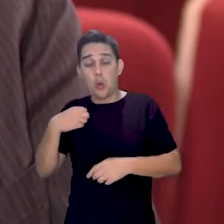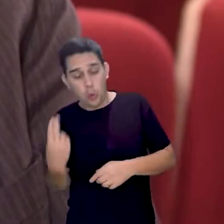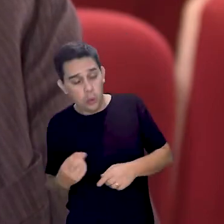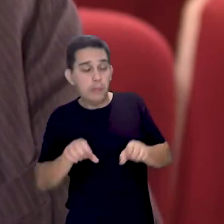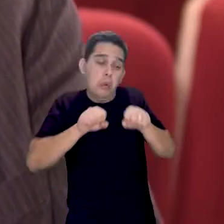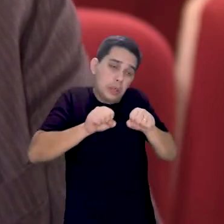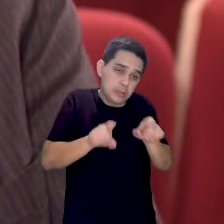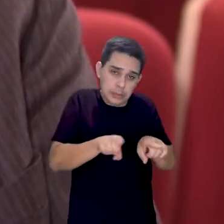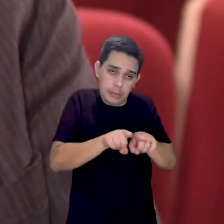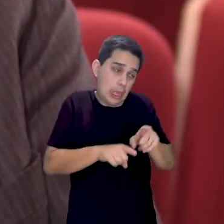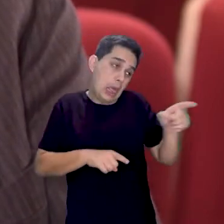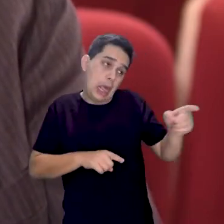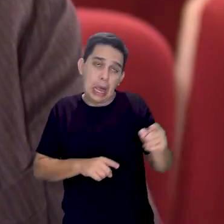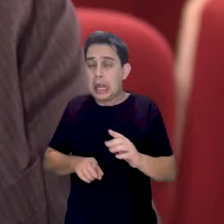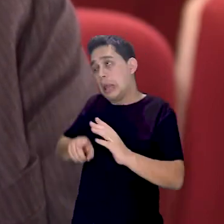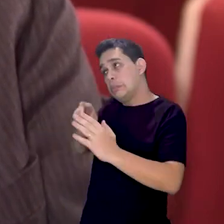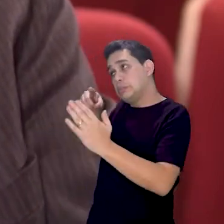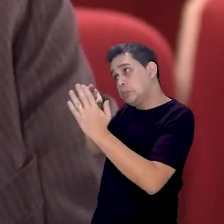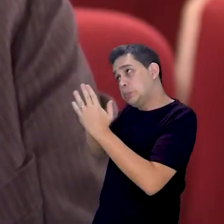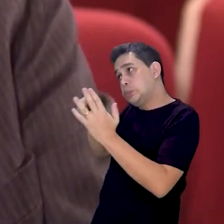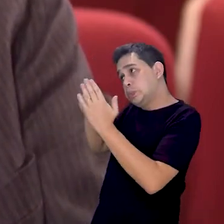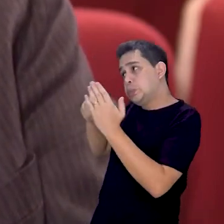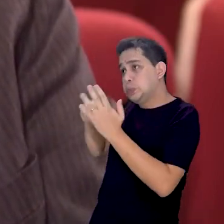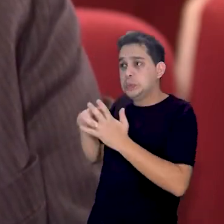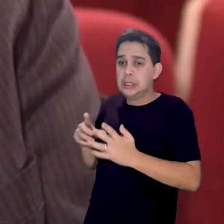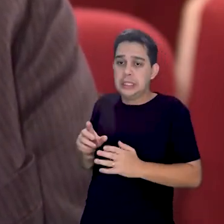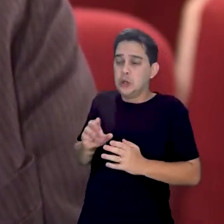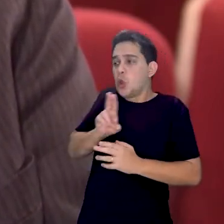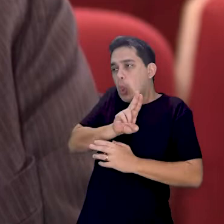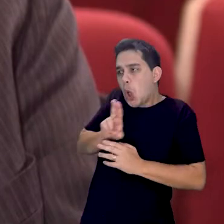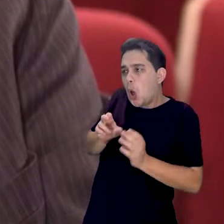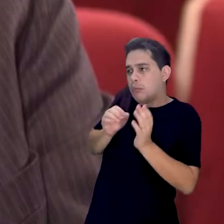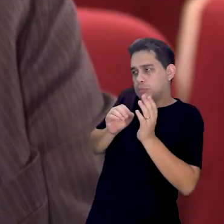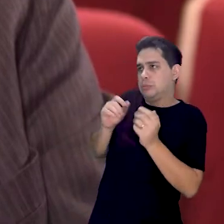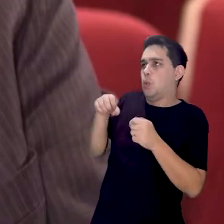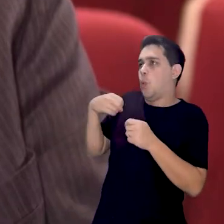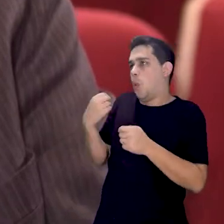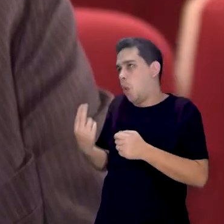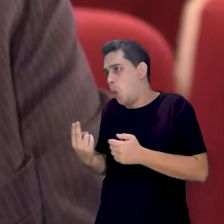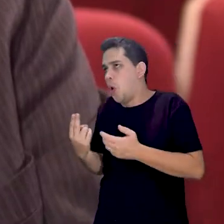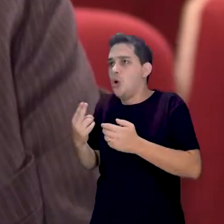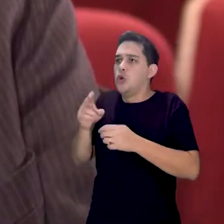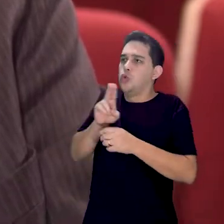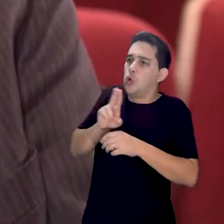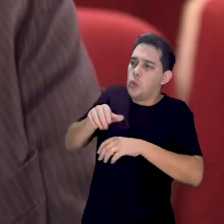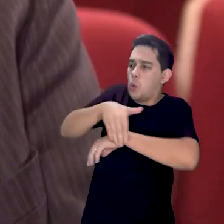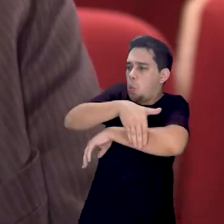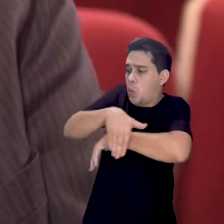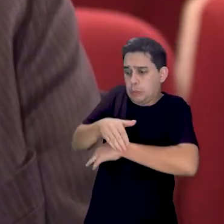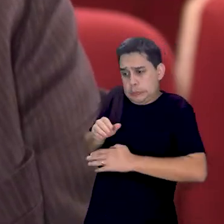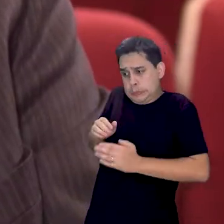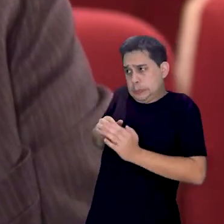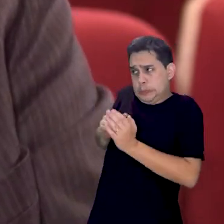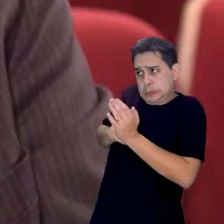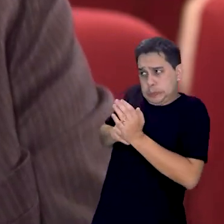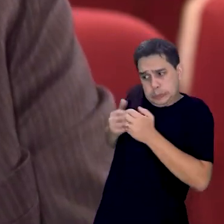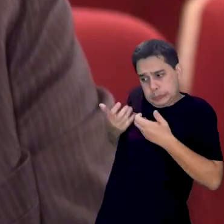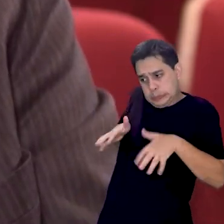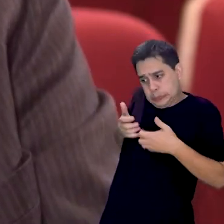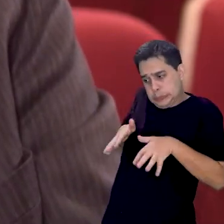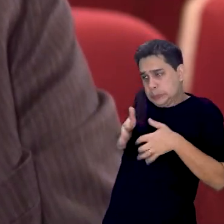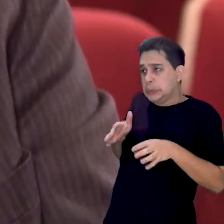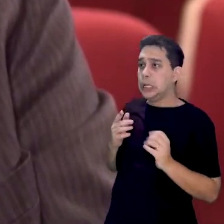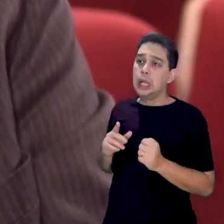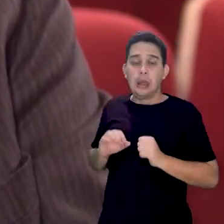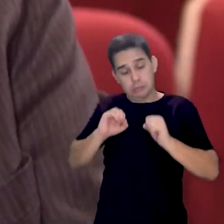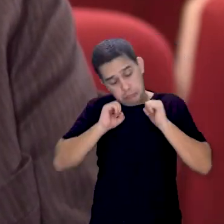da ouvidoria, só é transmitido ao promotor os dados. Eventualmente, caso o promotor de